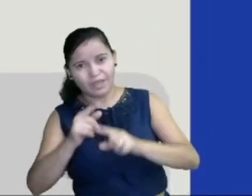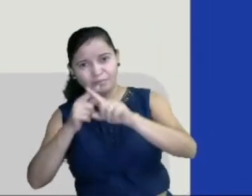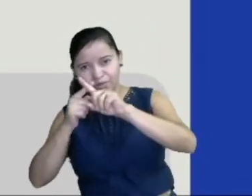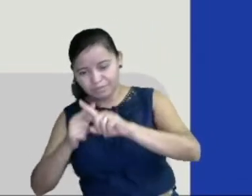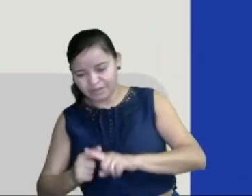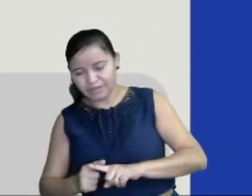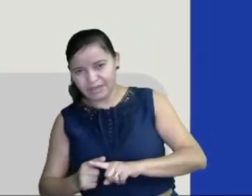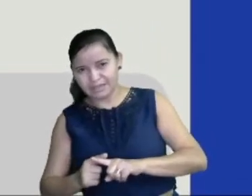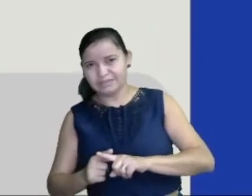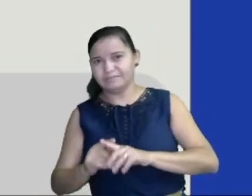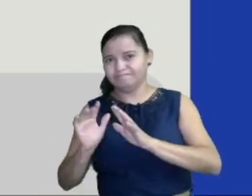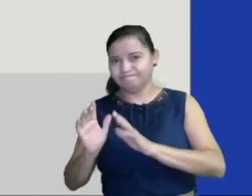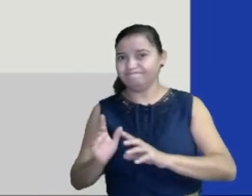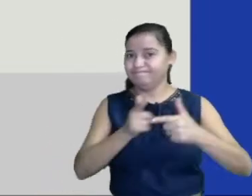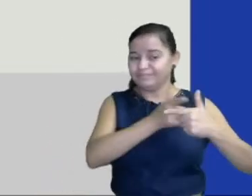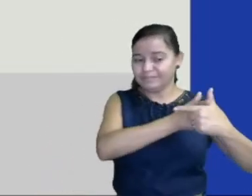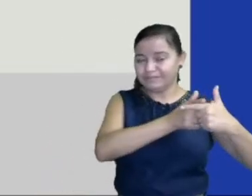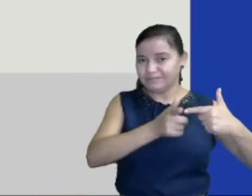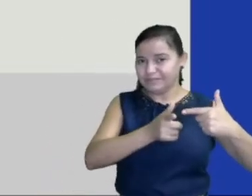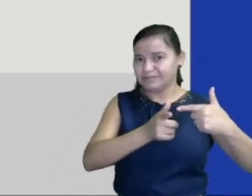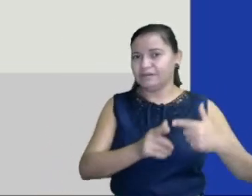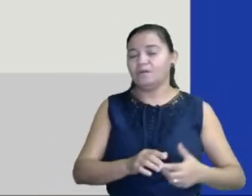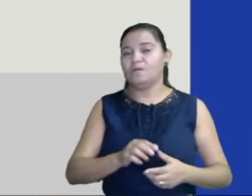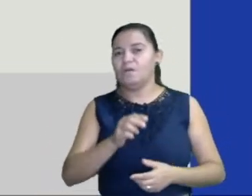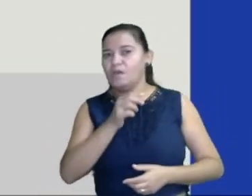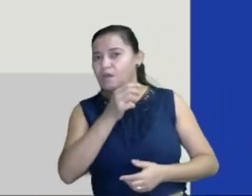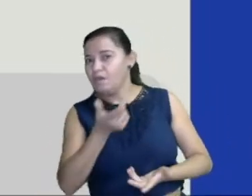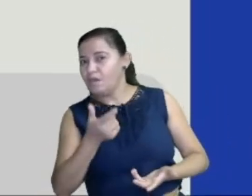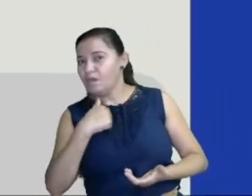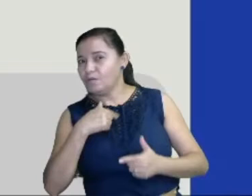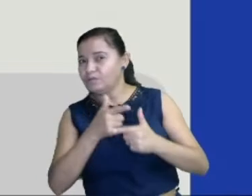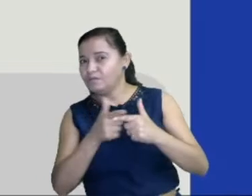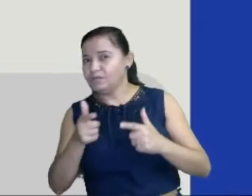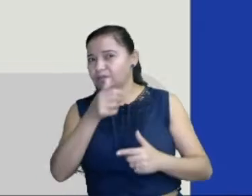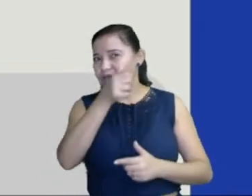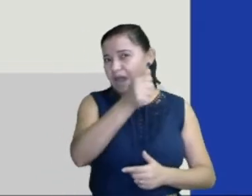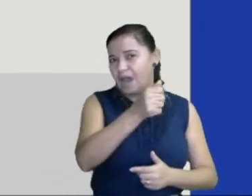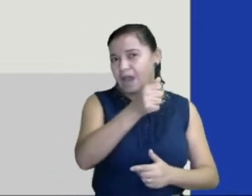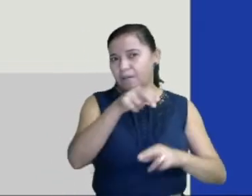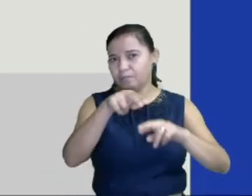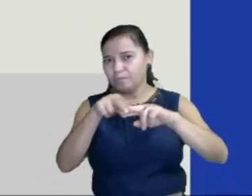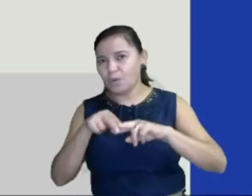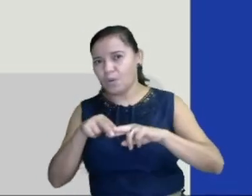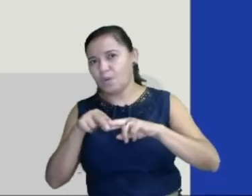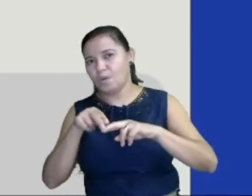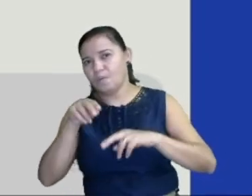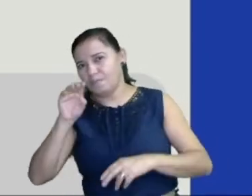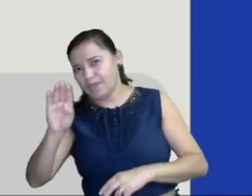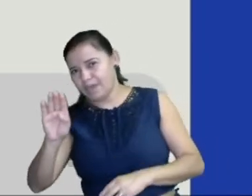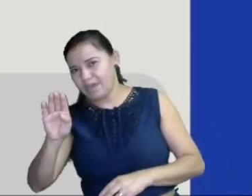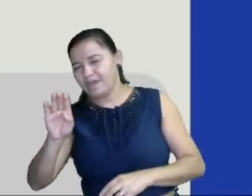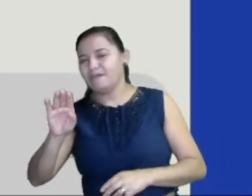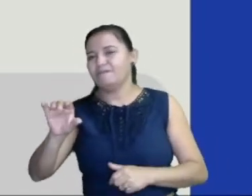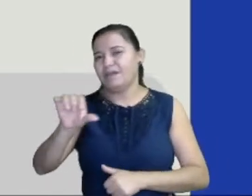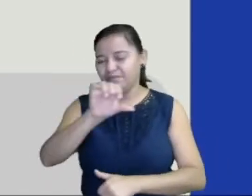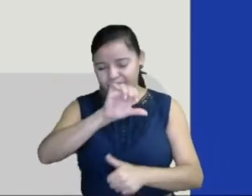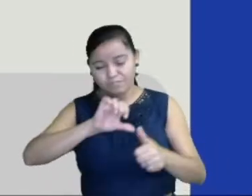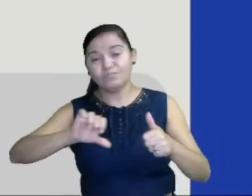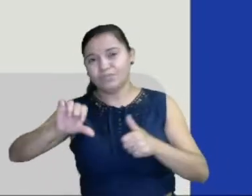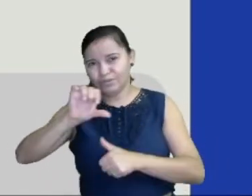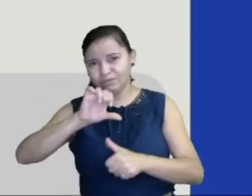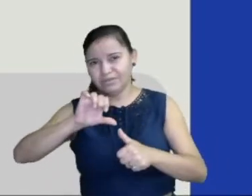ocorre quando eu divido lá por B vai ser diferente de dividir B por Ah tá e quando eu troco a